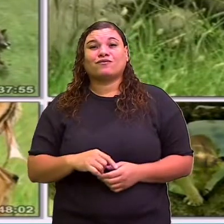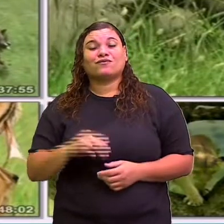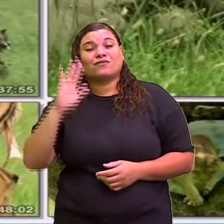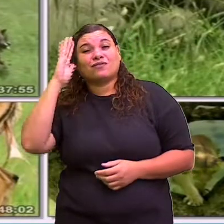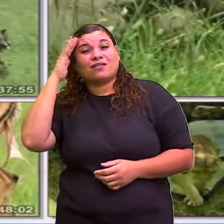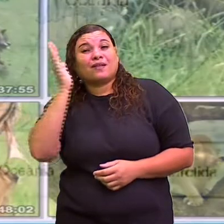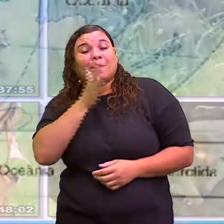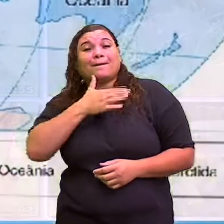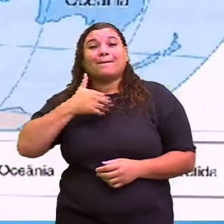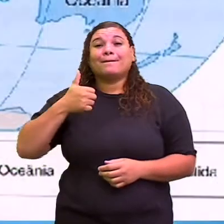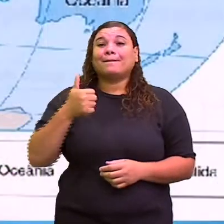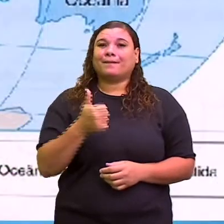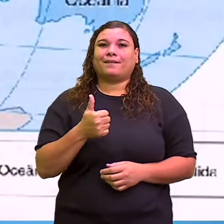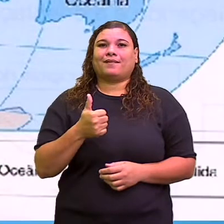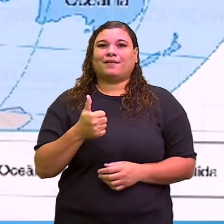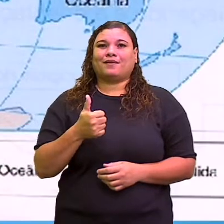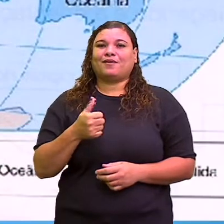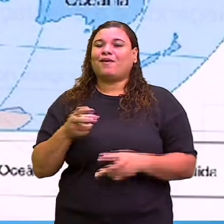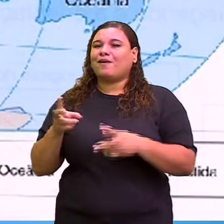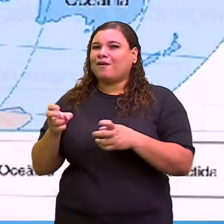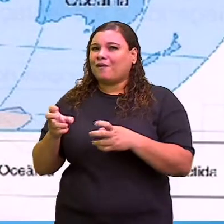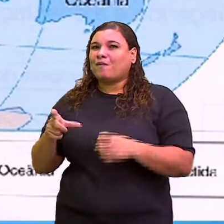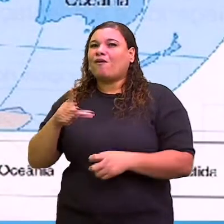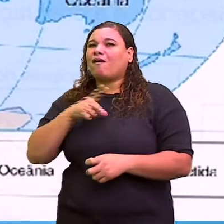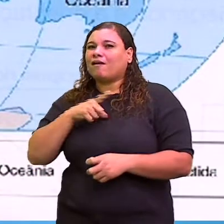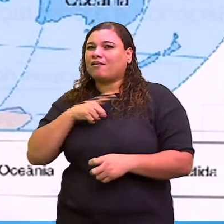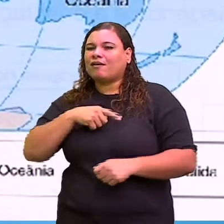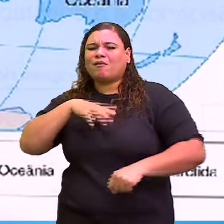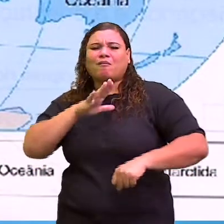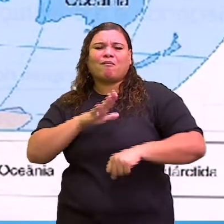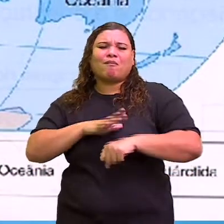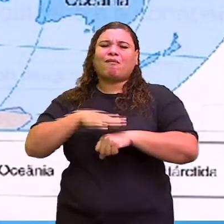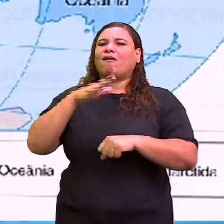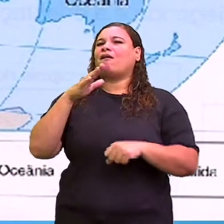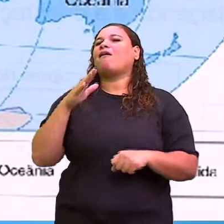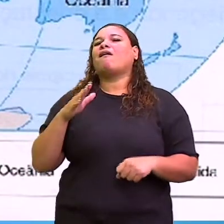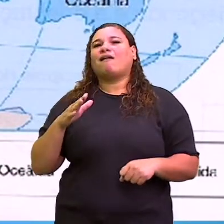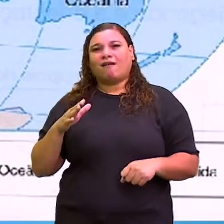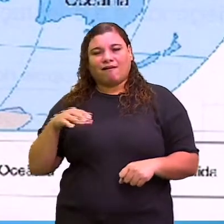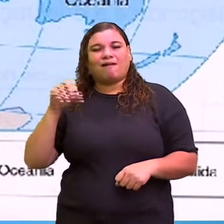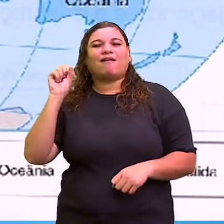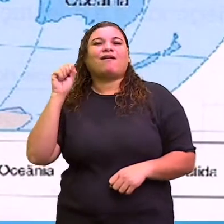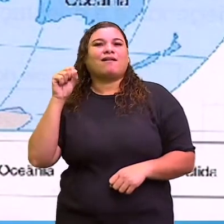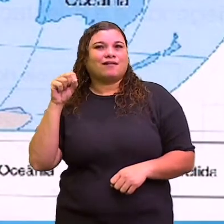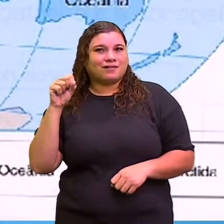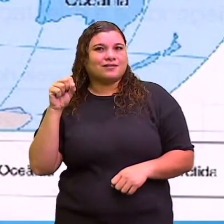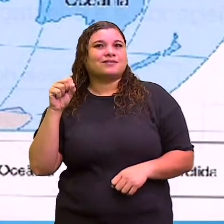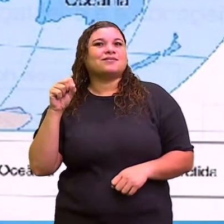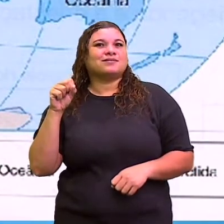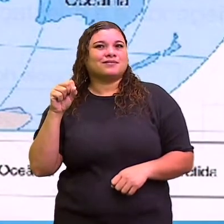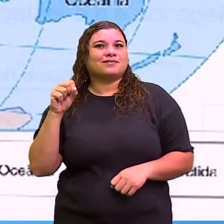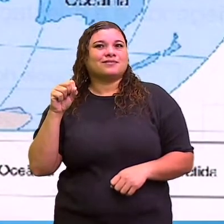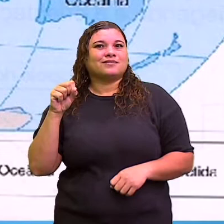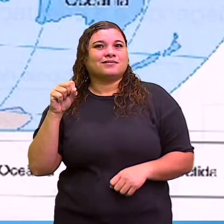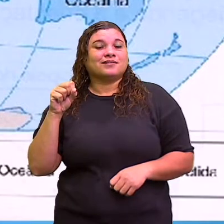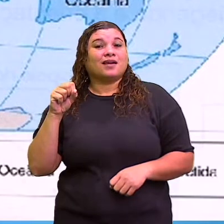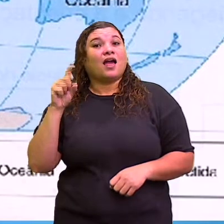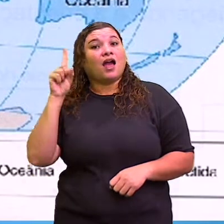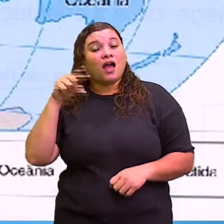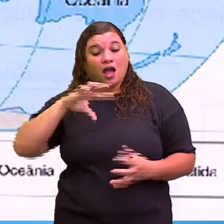vai observar que a África é um continente com uma